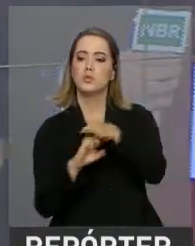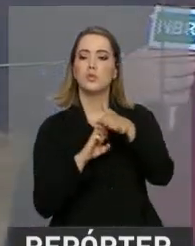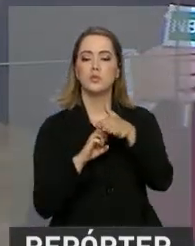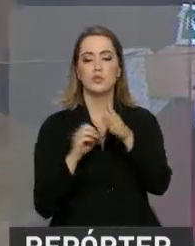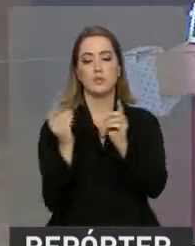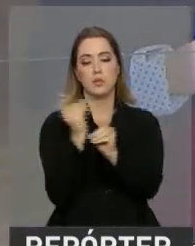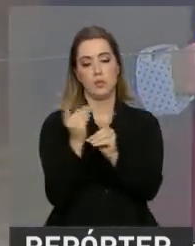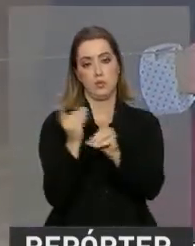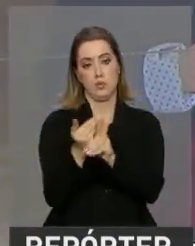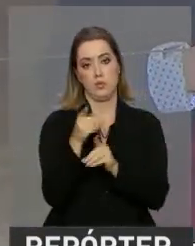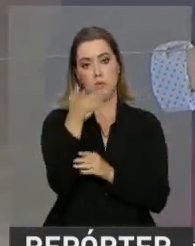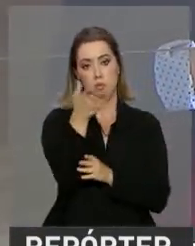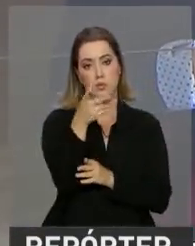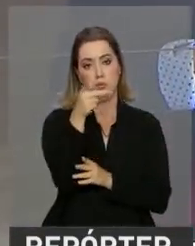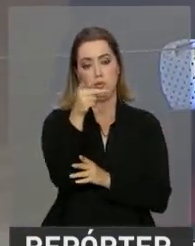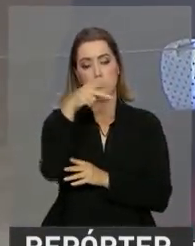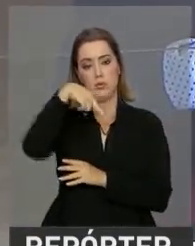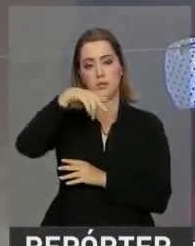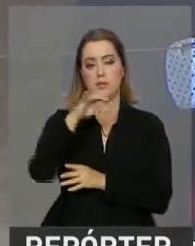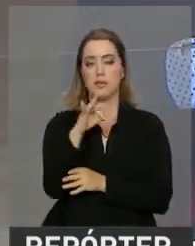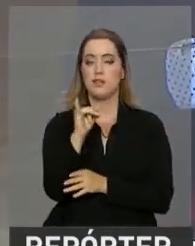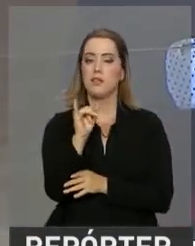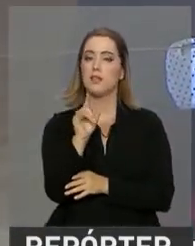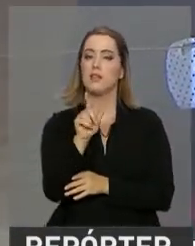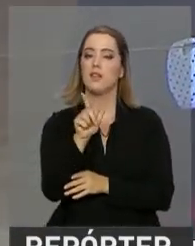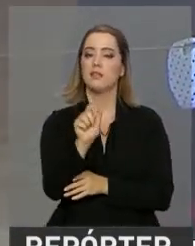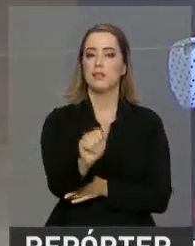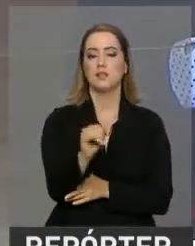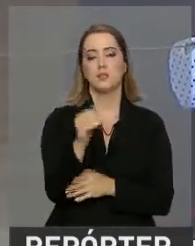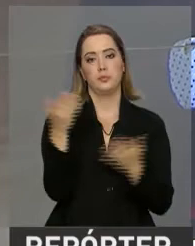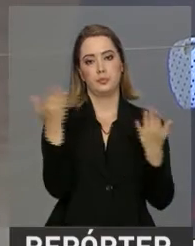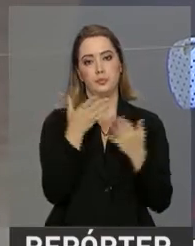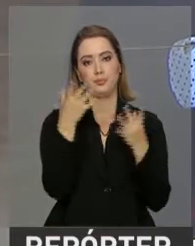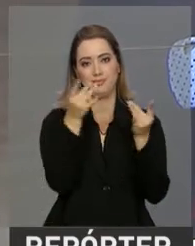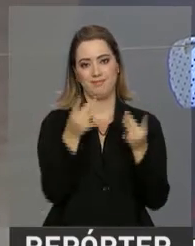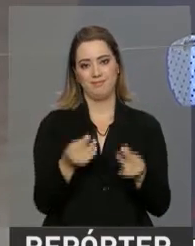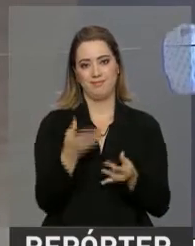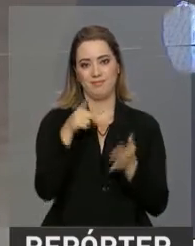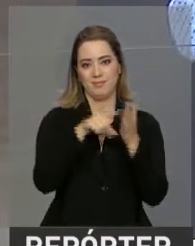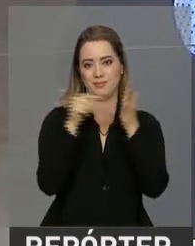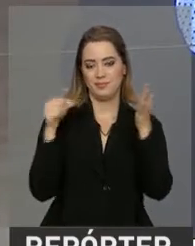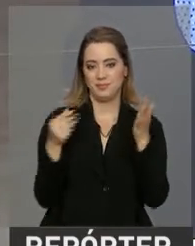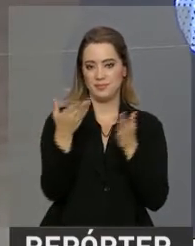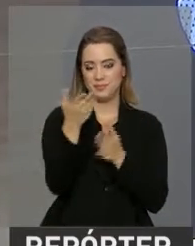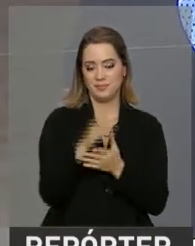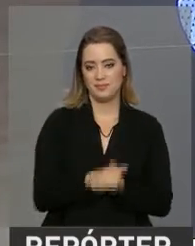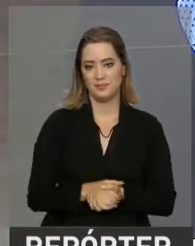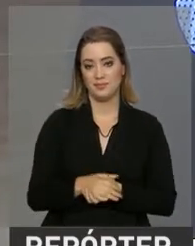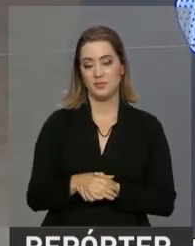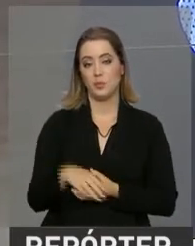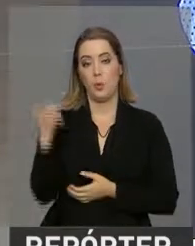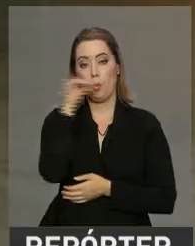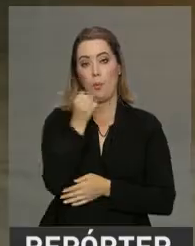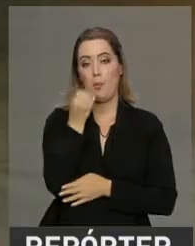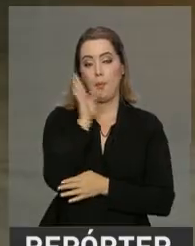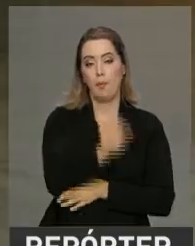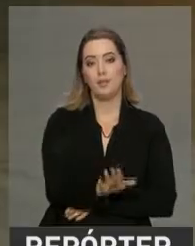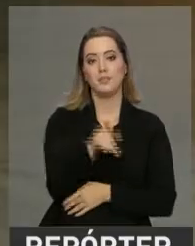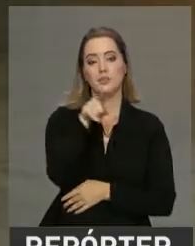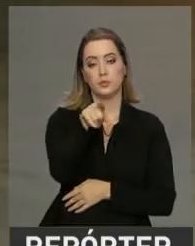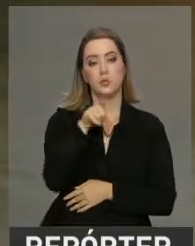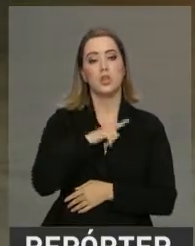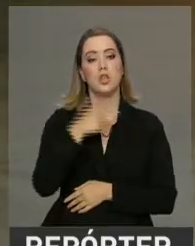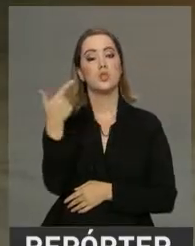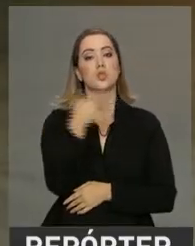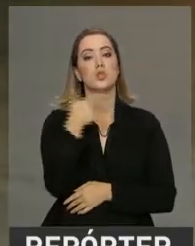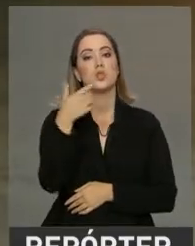pra gente as informações ao vivo do Palácio do Planalto Olá Natália boa tarde José luí esta será a